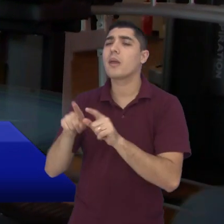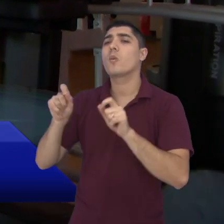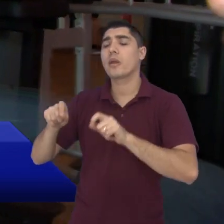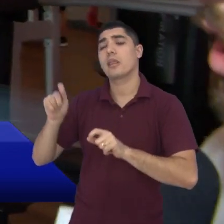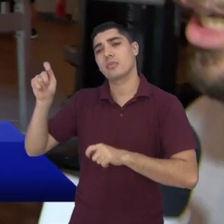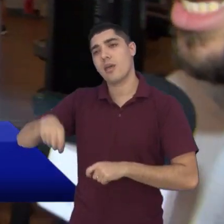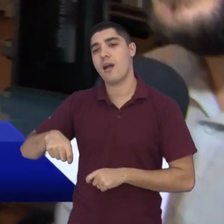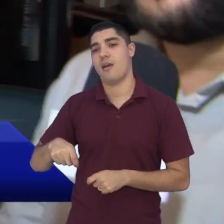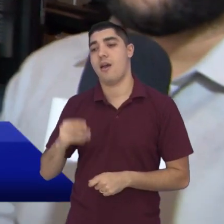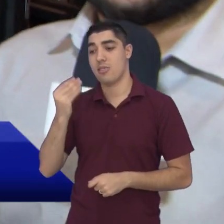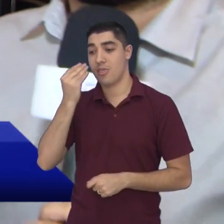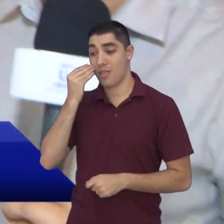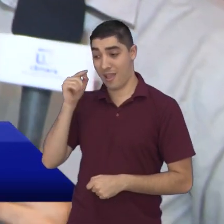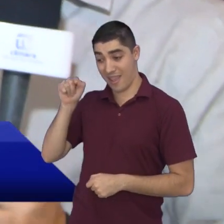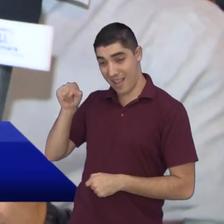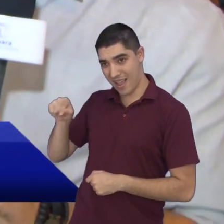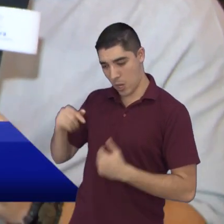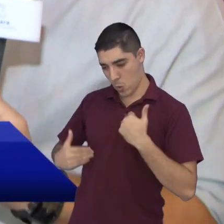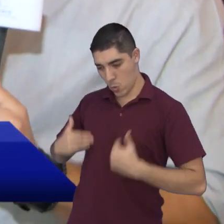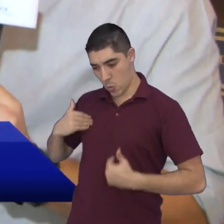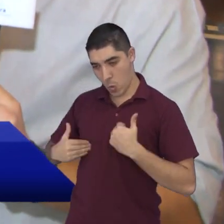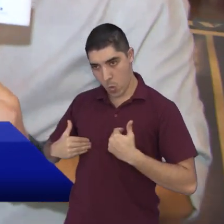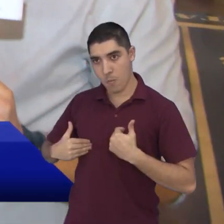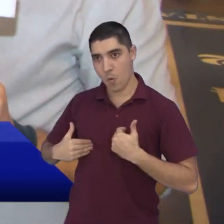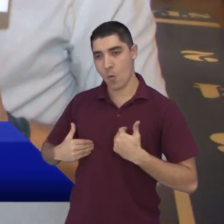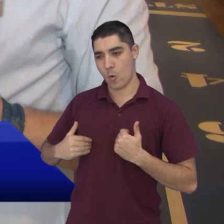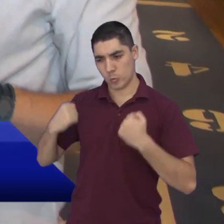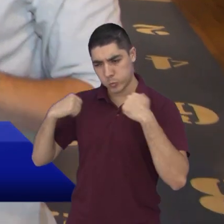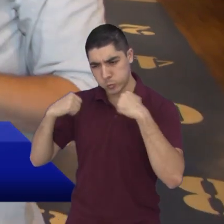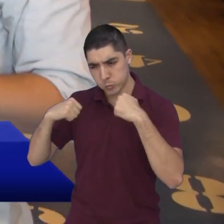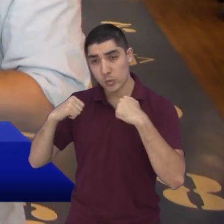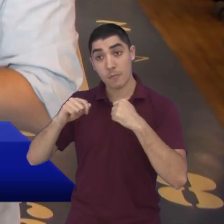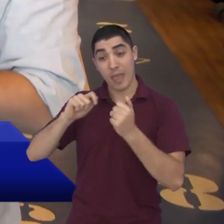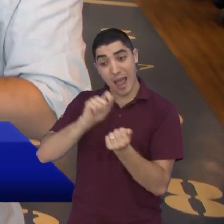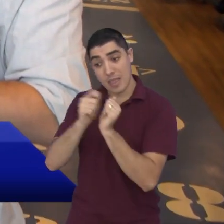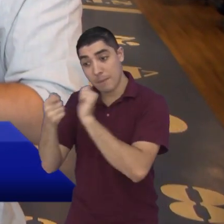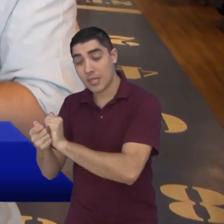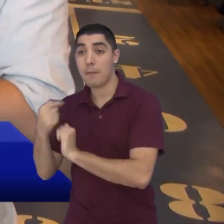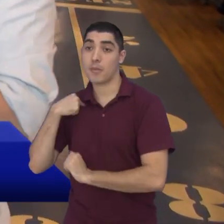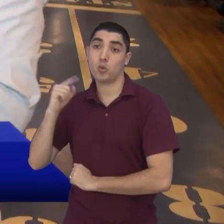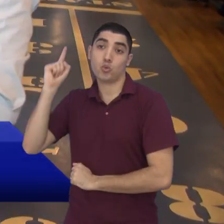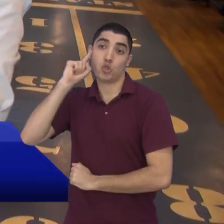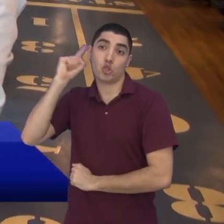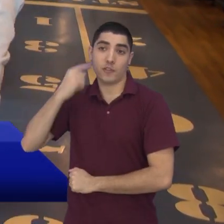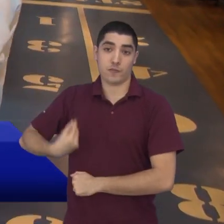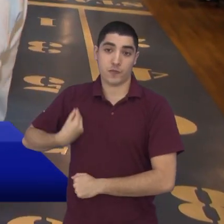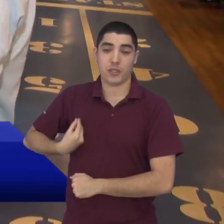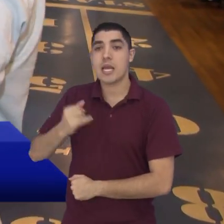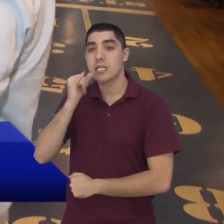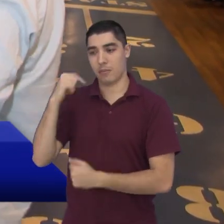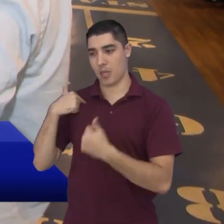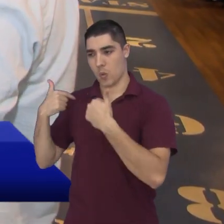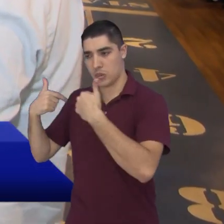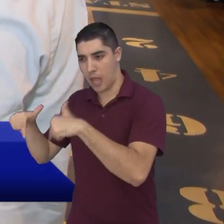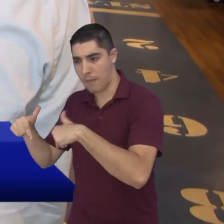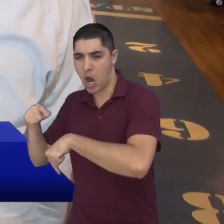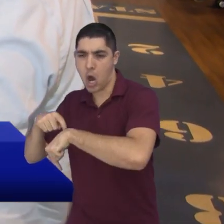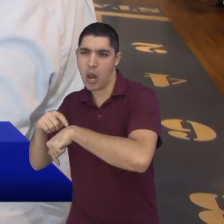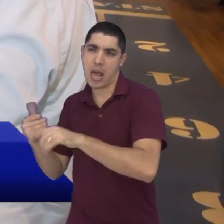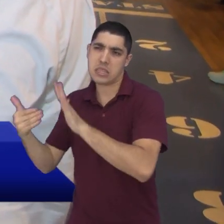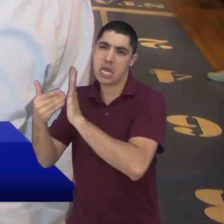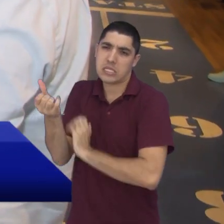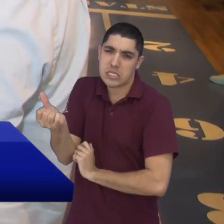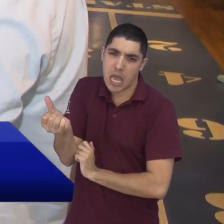questão de adequar né gente a atividade física à própria rotina né então por exemplo eu ali